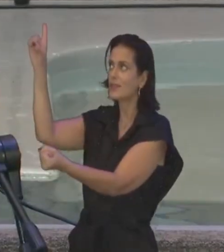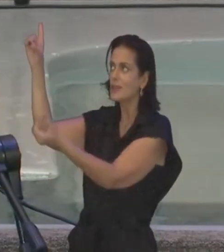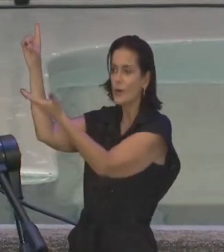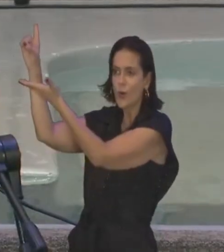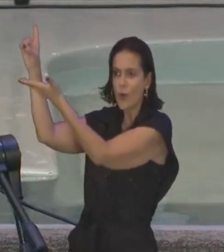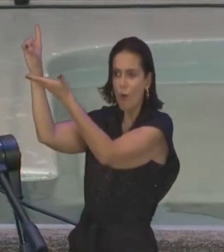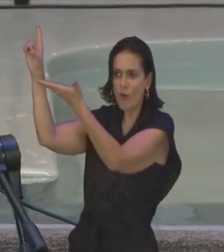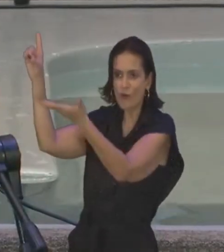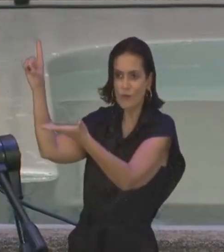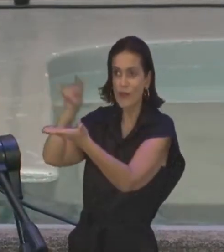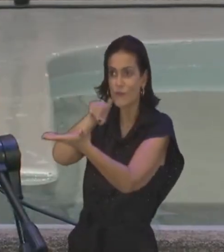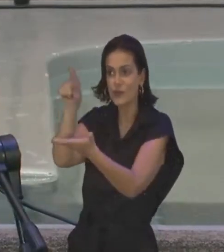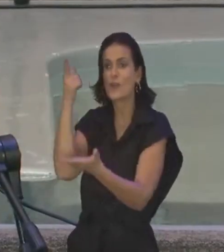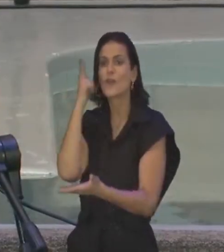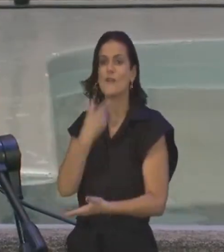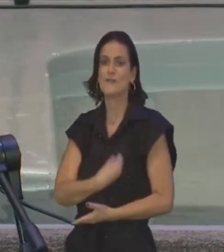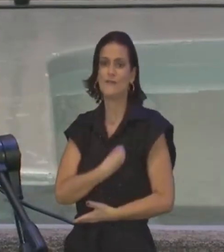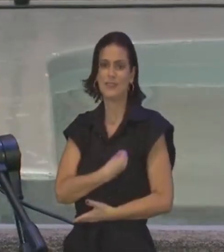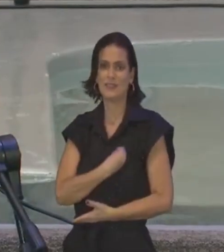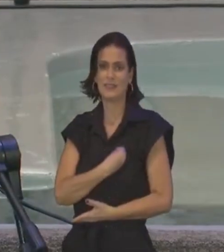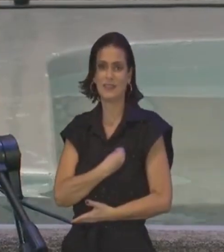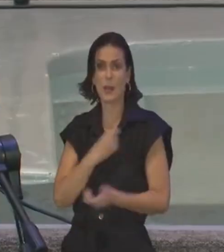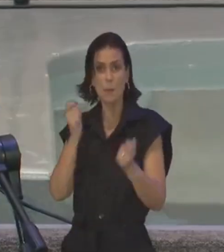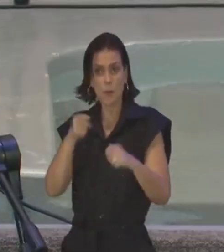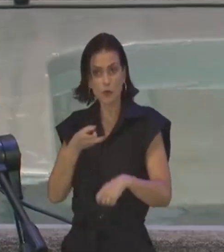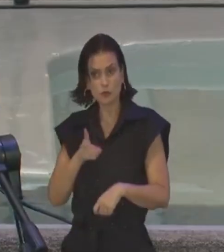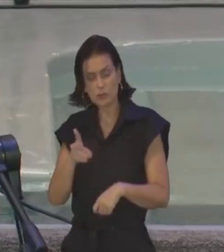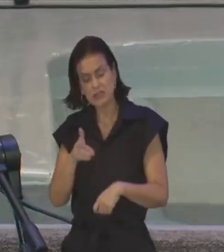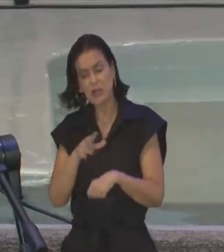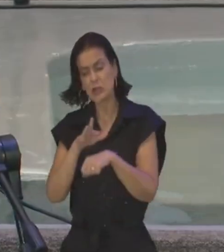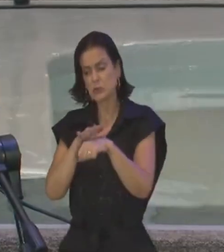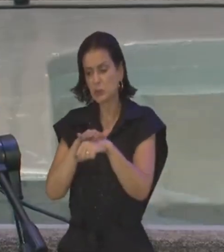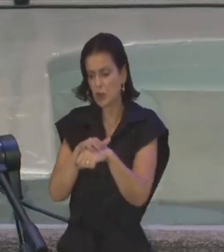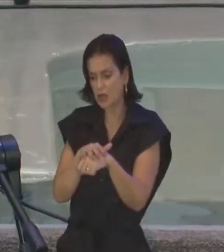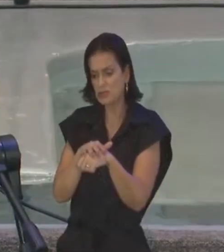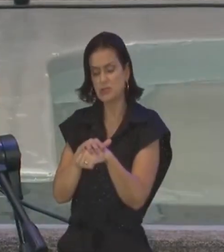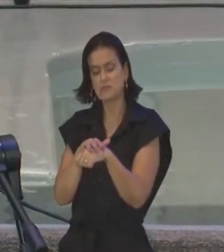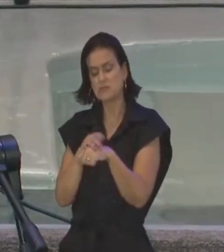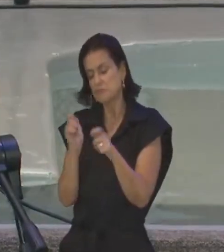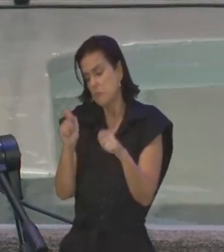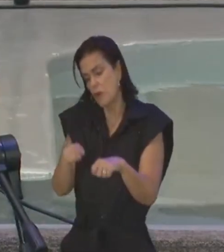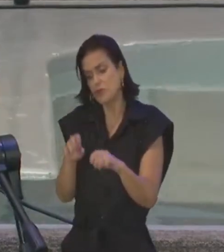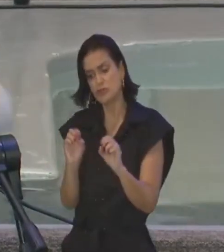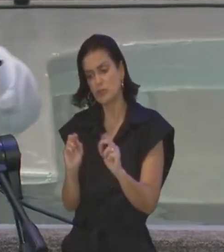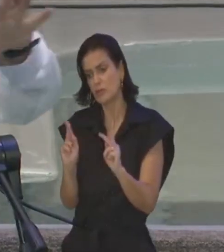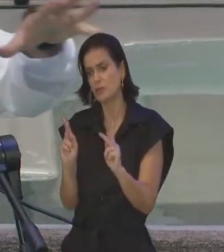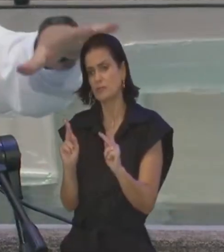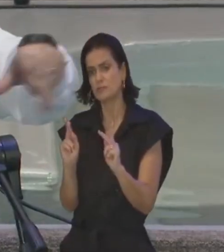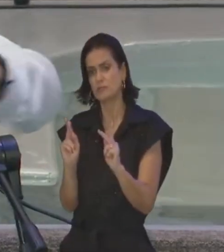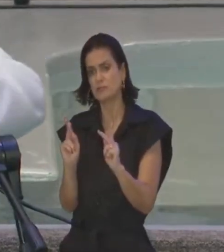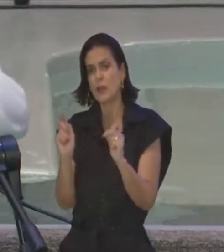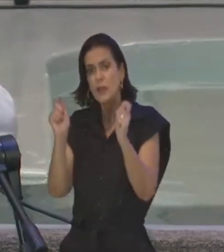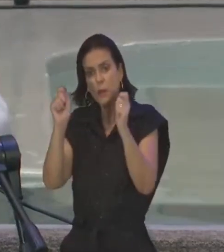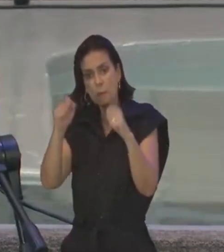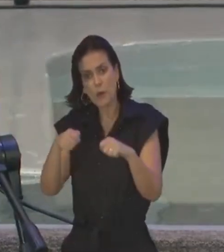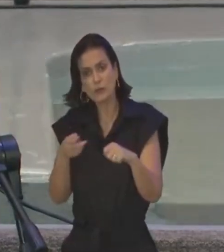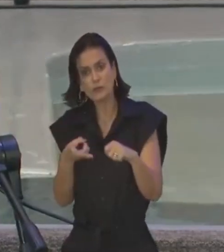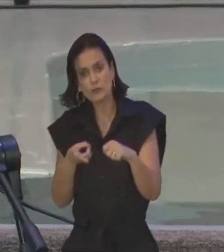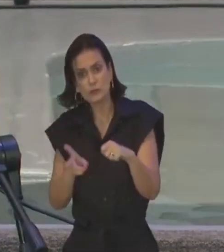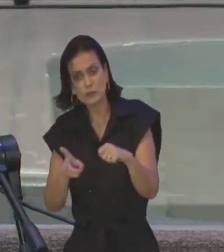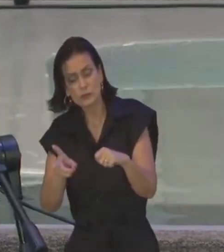viverão. Você poderá continuar com a sua doença, com a sua enfermidade, você poderá